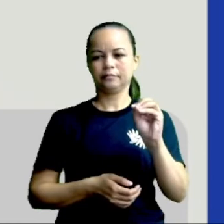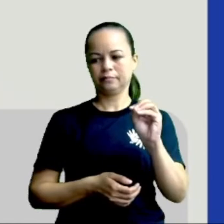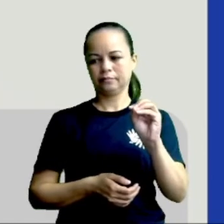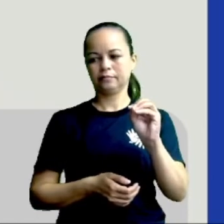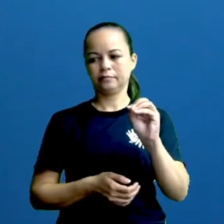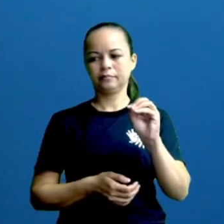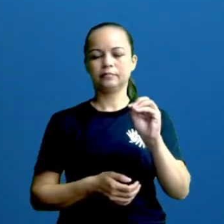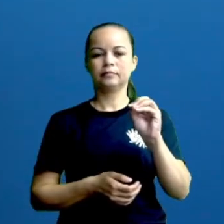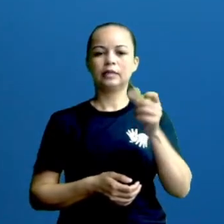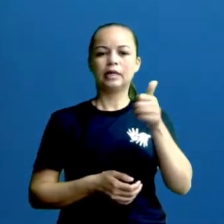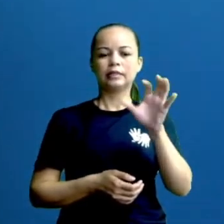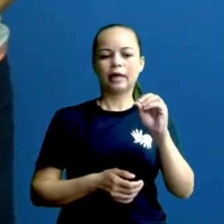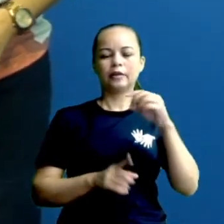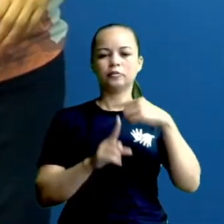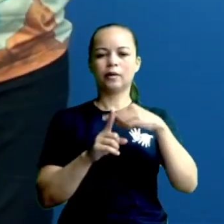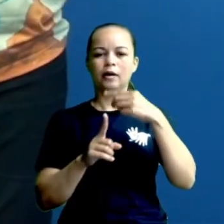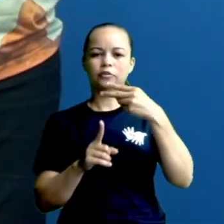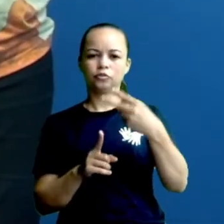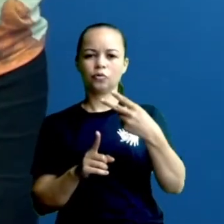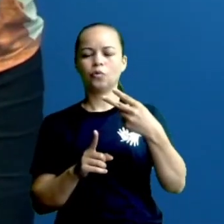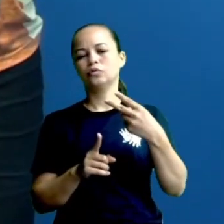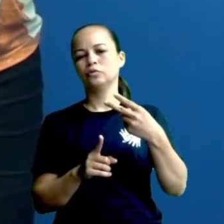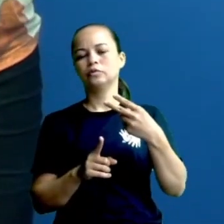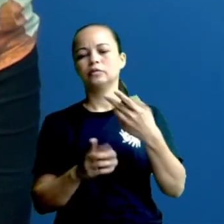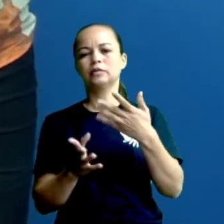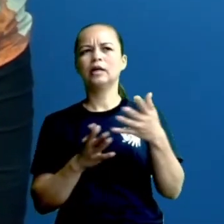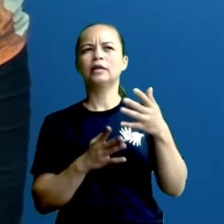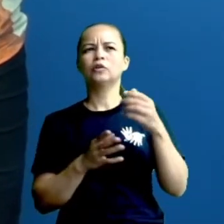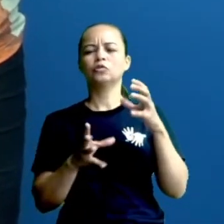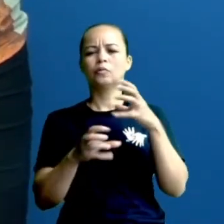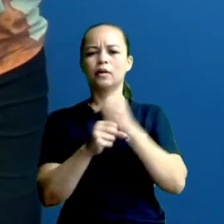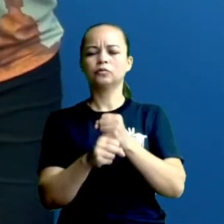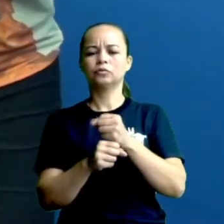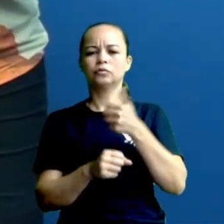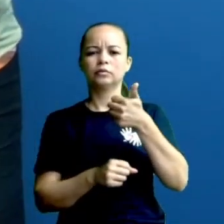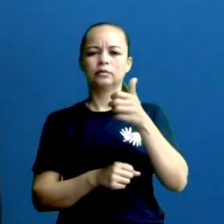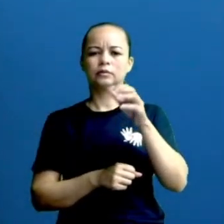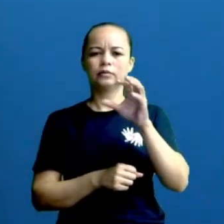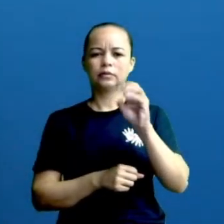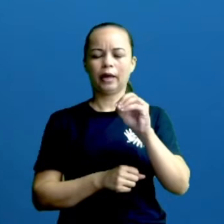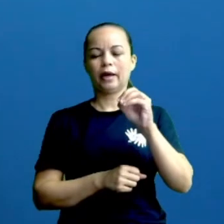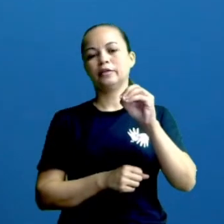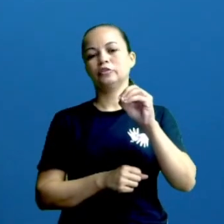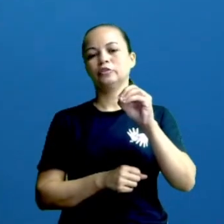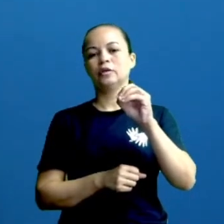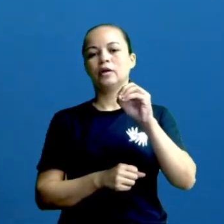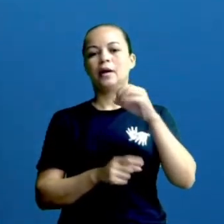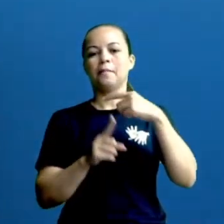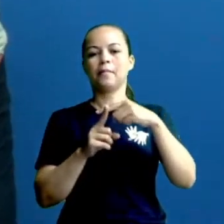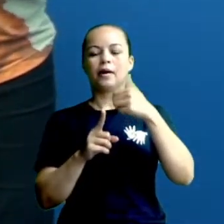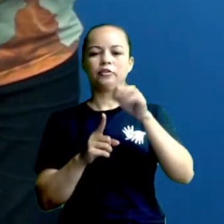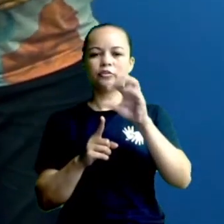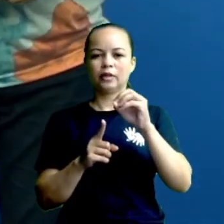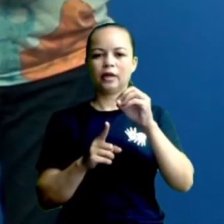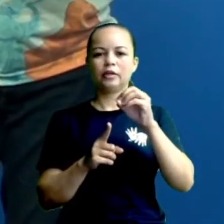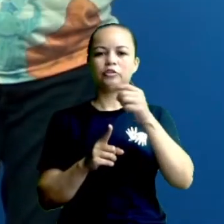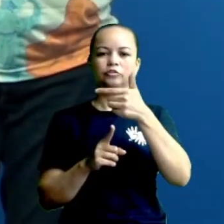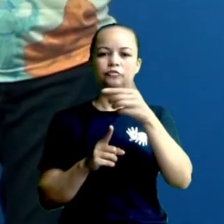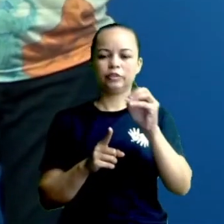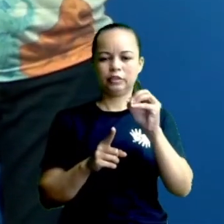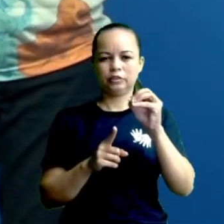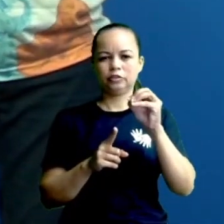2 e 10 se eu somar tudo 10 mais 10 20 20 + 2